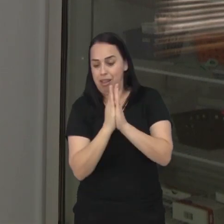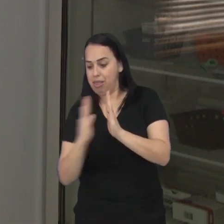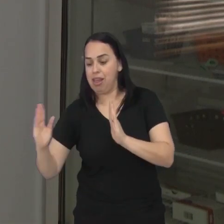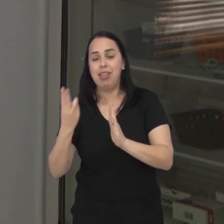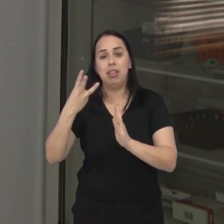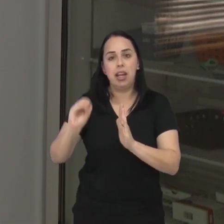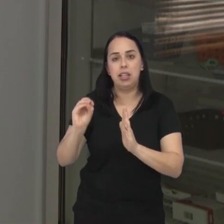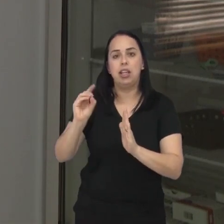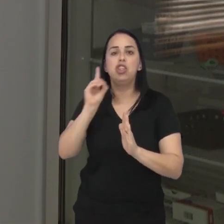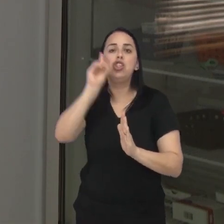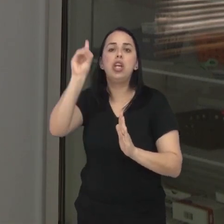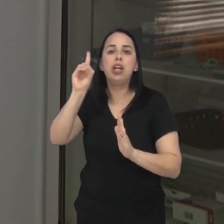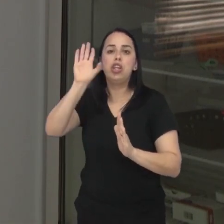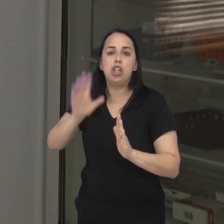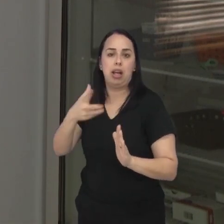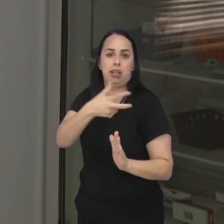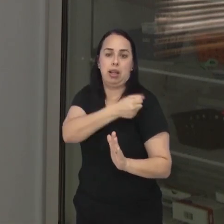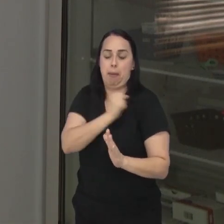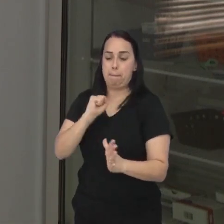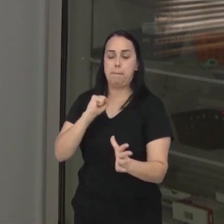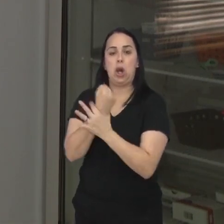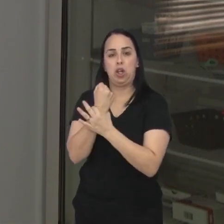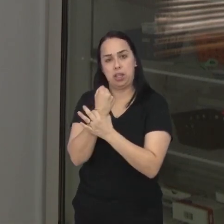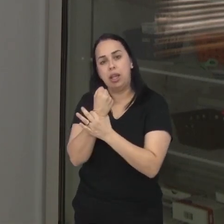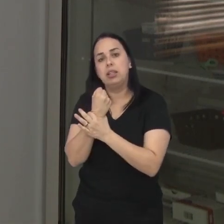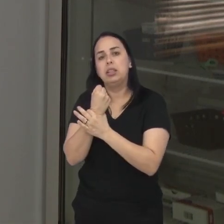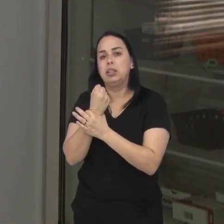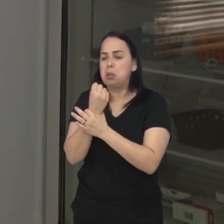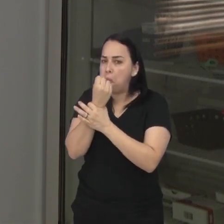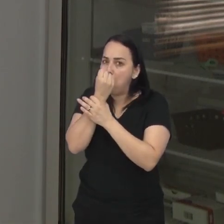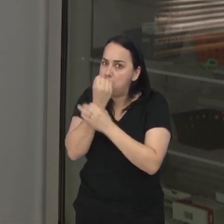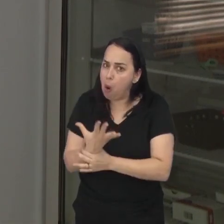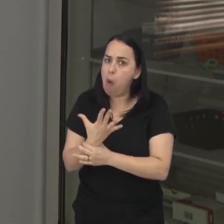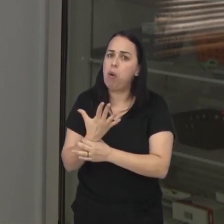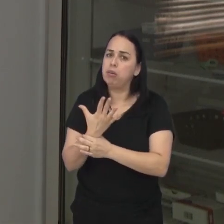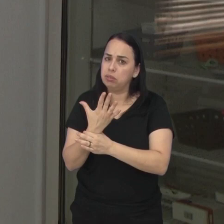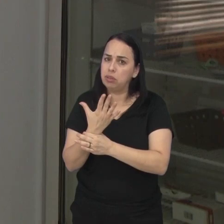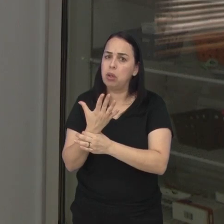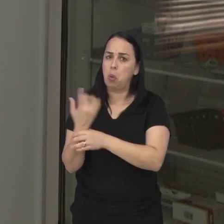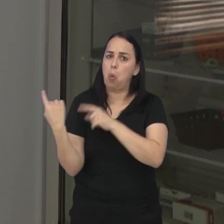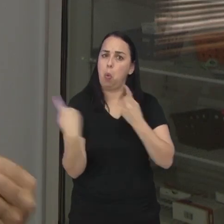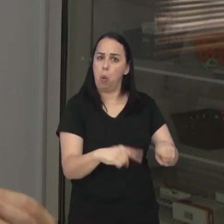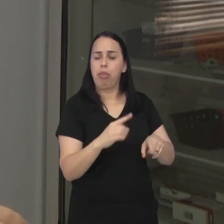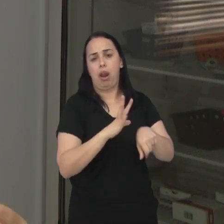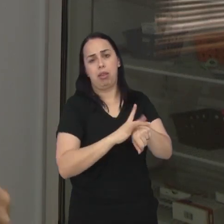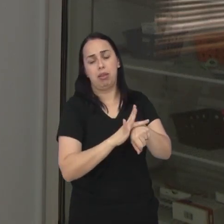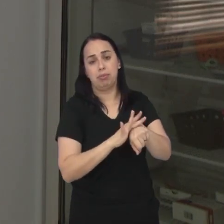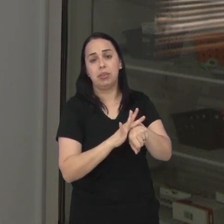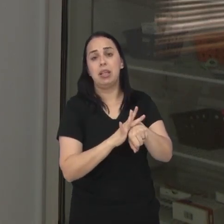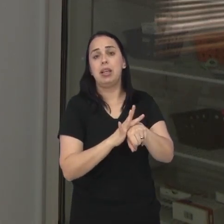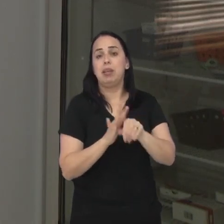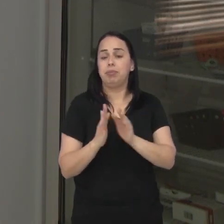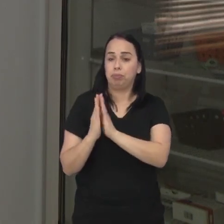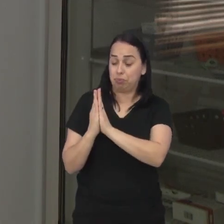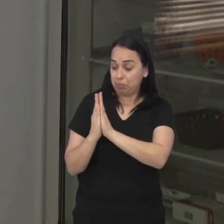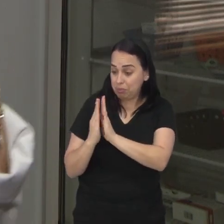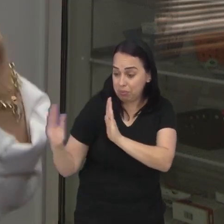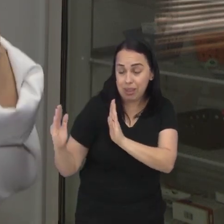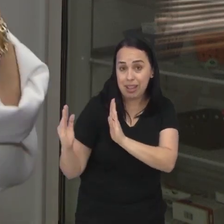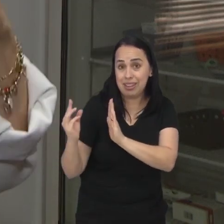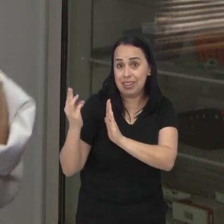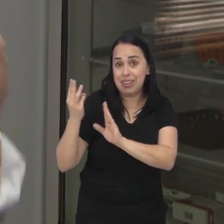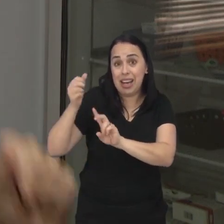gente já faz um pico de proteção, já tem uma proteção consideravelmente boa contra a doença. A partir